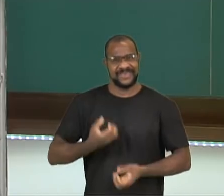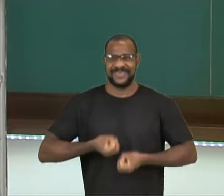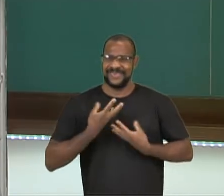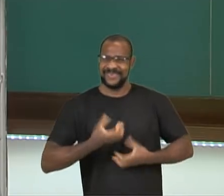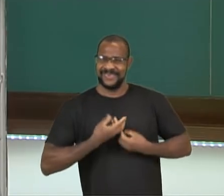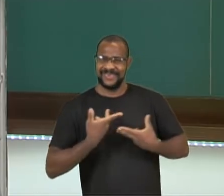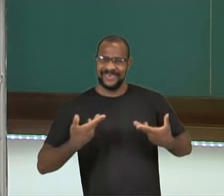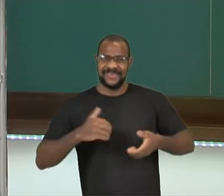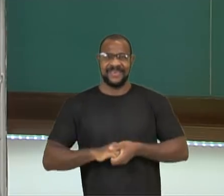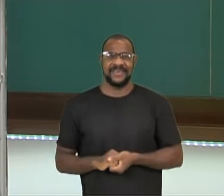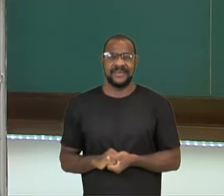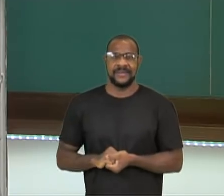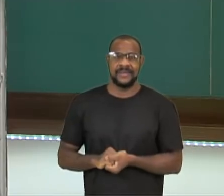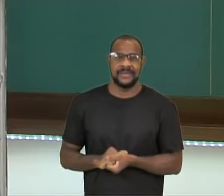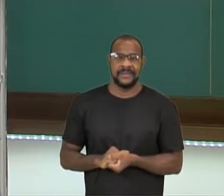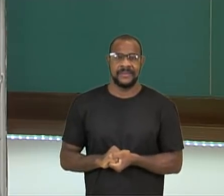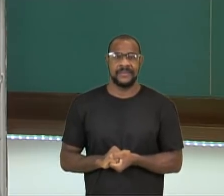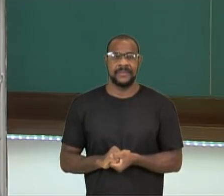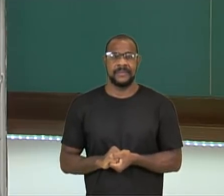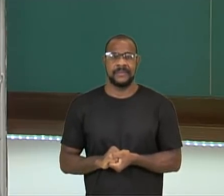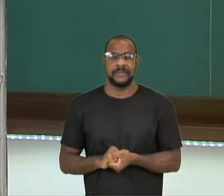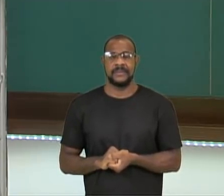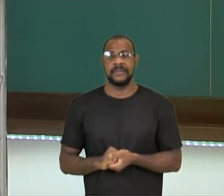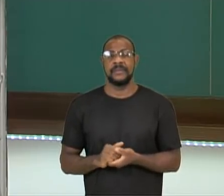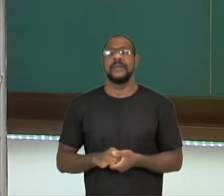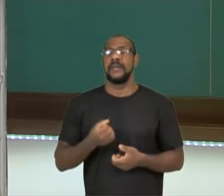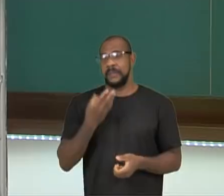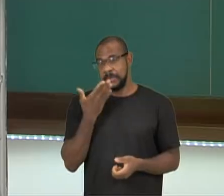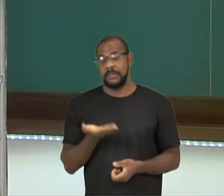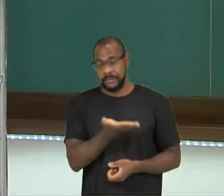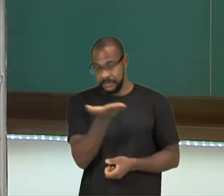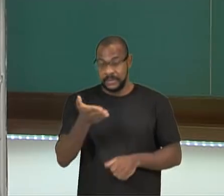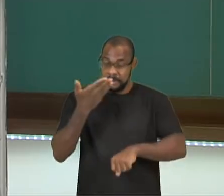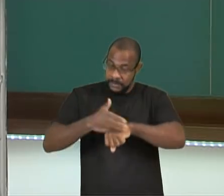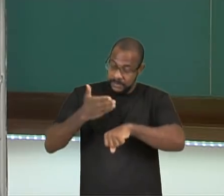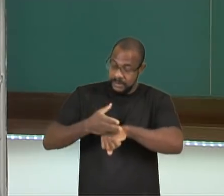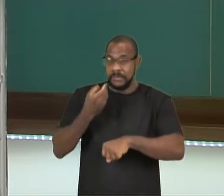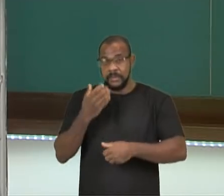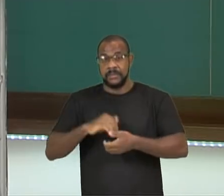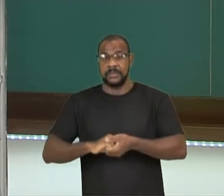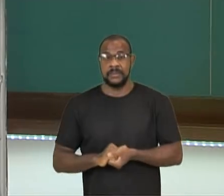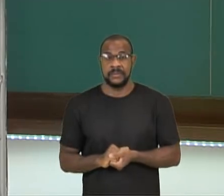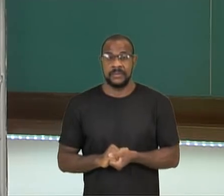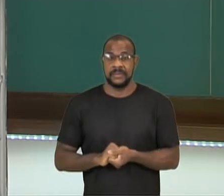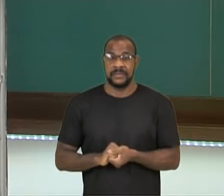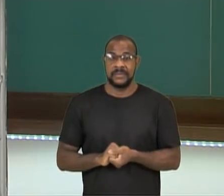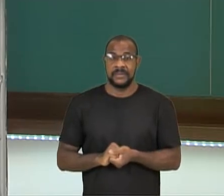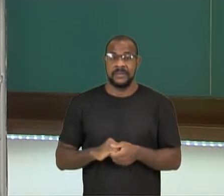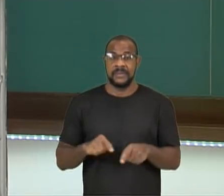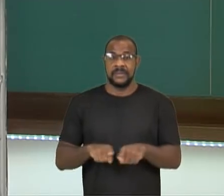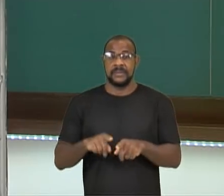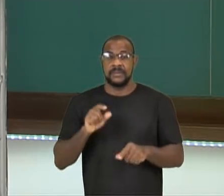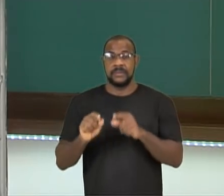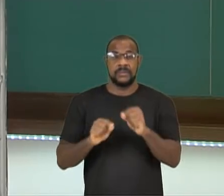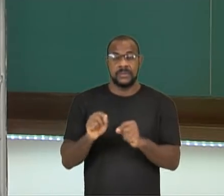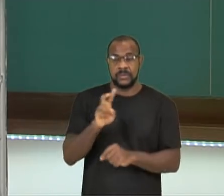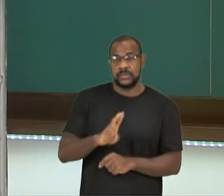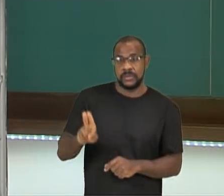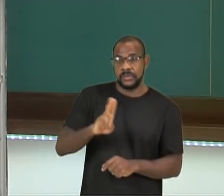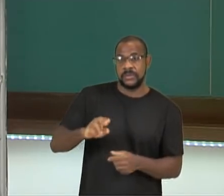Atividade 5, gente. Então, era aquela resposta, né? Além de avaliar um produto, que era o Prezi, lembra? O que era o Prezi? Era aquela